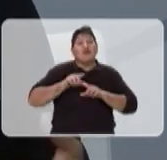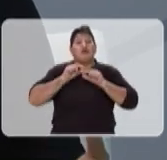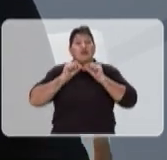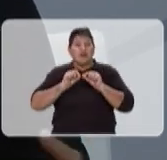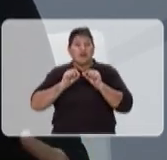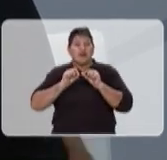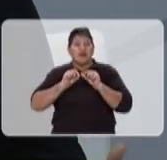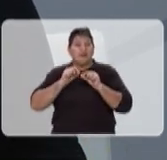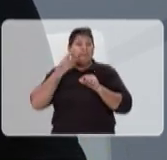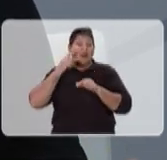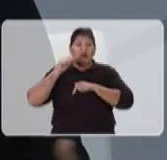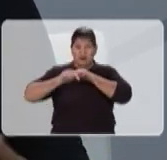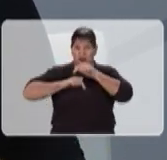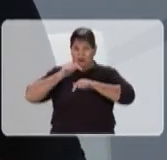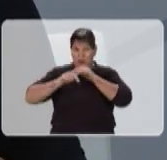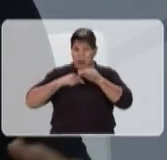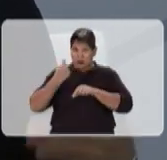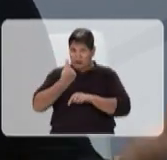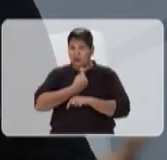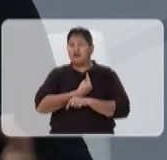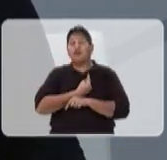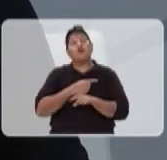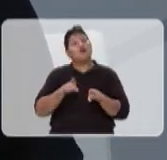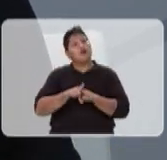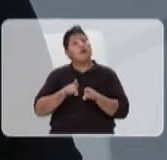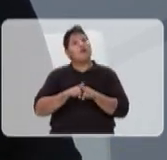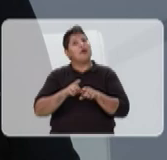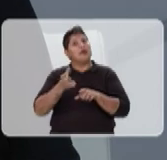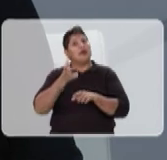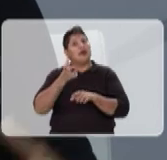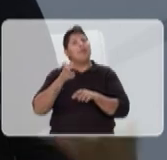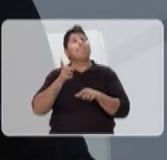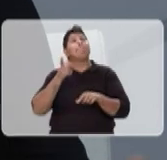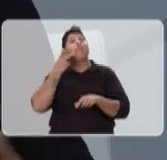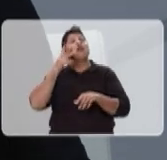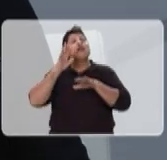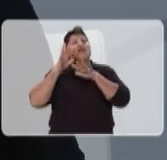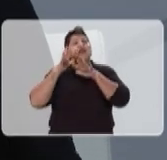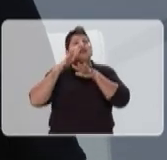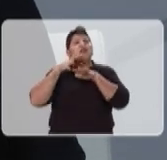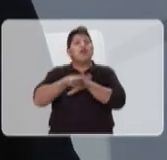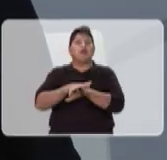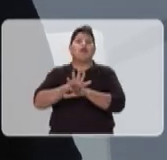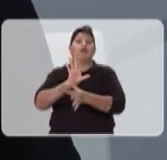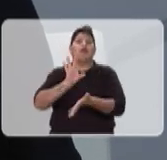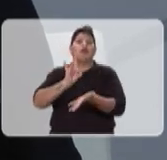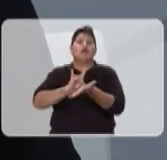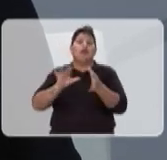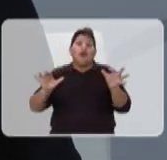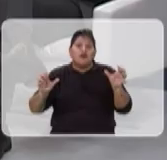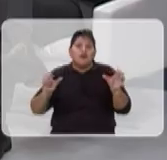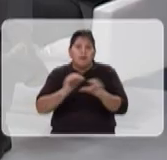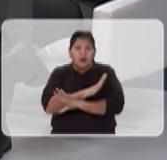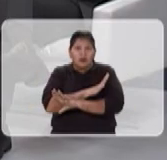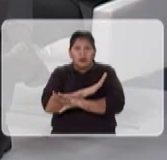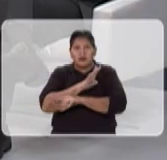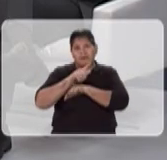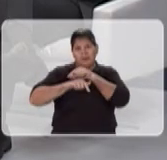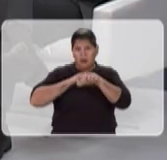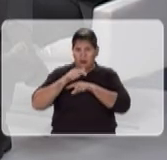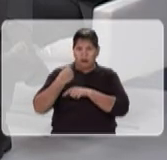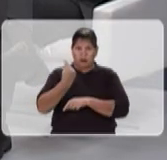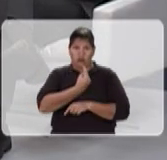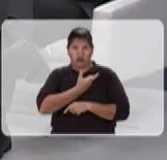inclusão efetiva, completa no trabalho, que a gente quer ter todos os trabalhadores com deficiência. Doutora Maria